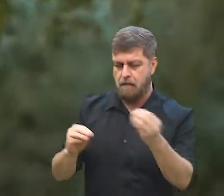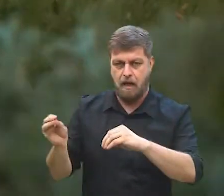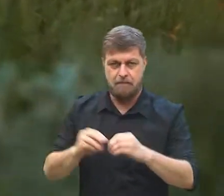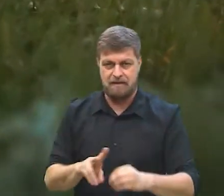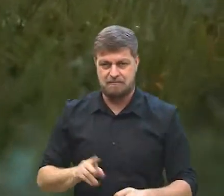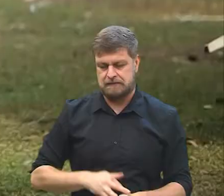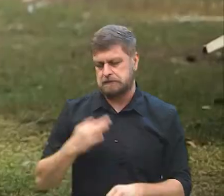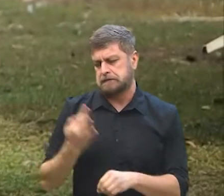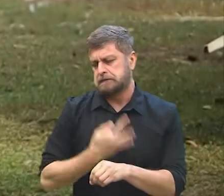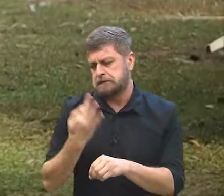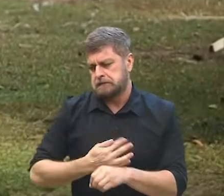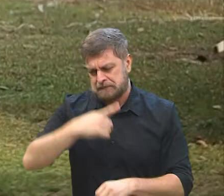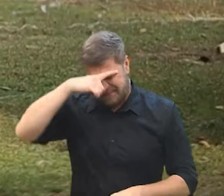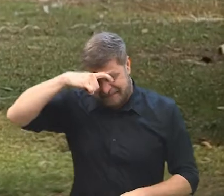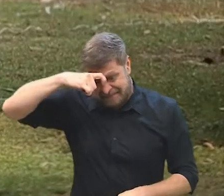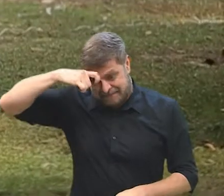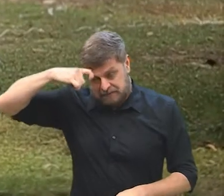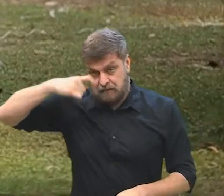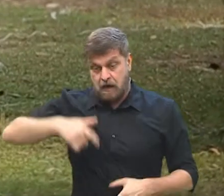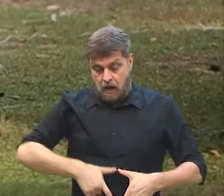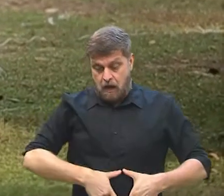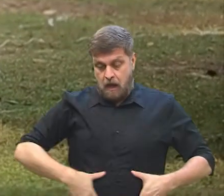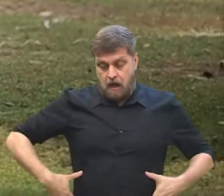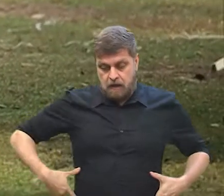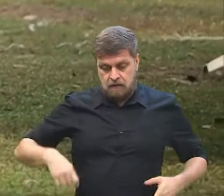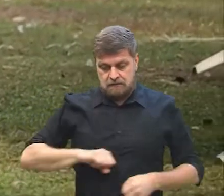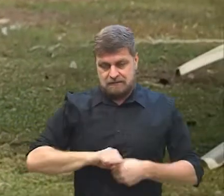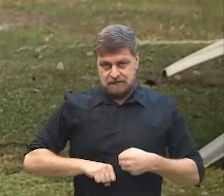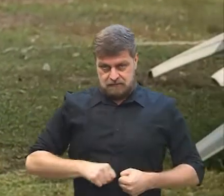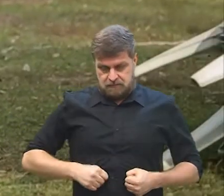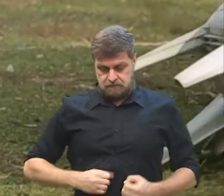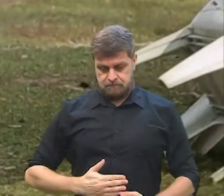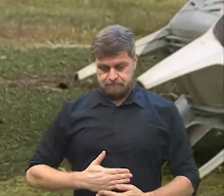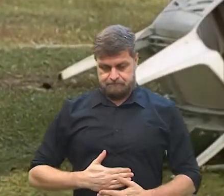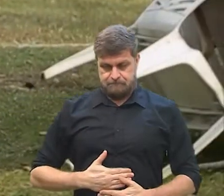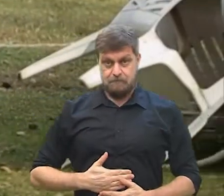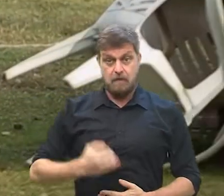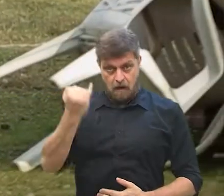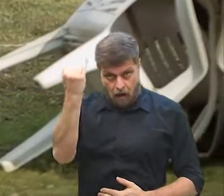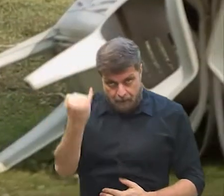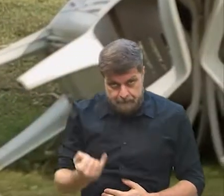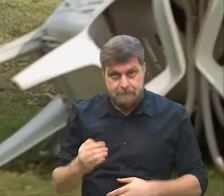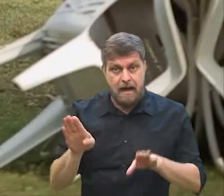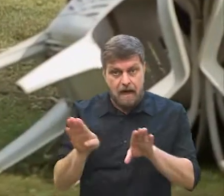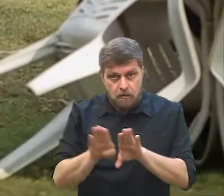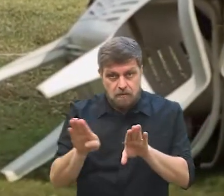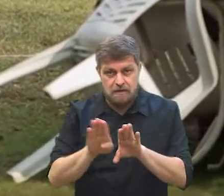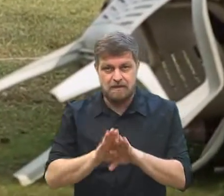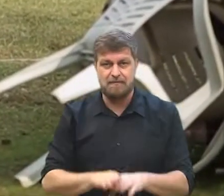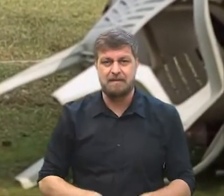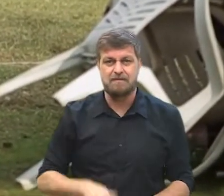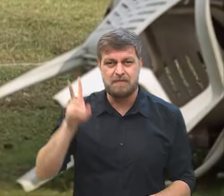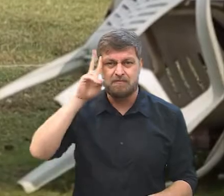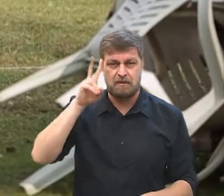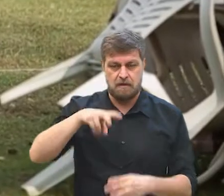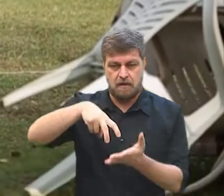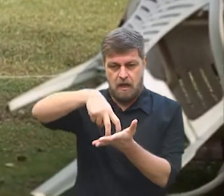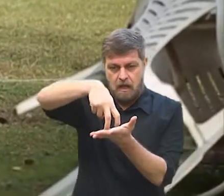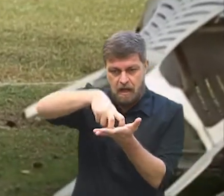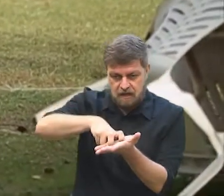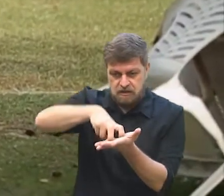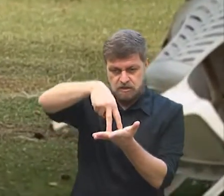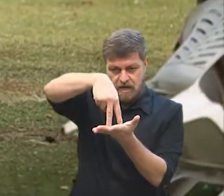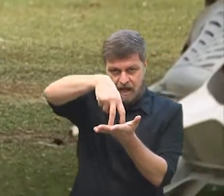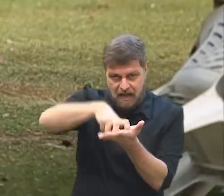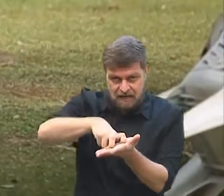tanto esforço e usar uma cinta abdominal, mesmo sendo magro. E aquela história de agachar com o joelho,